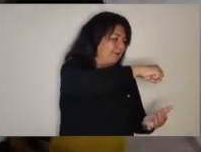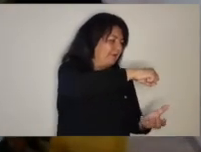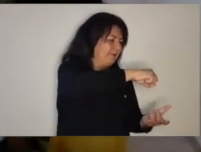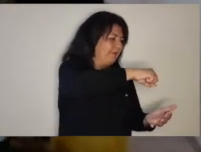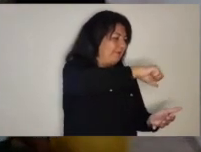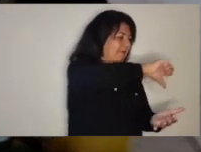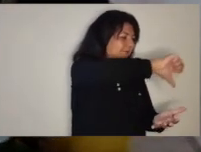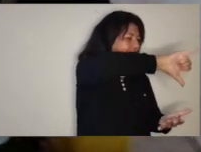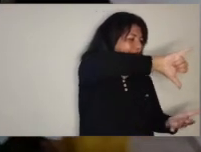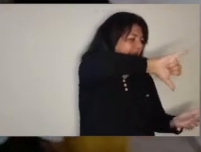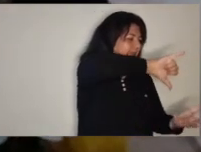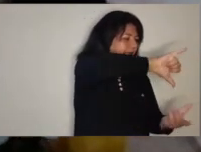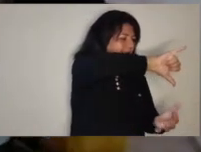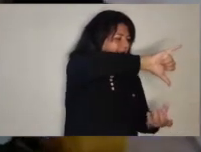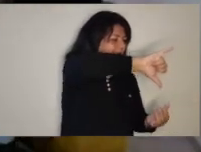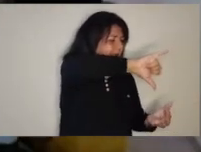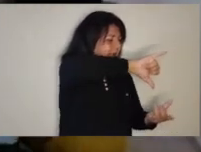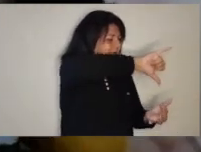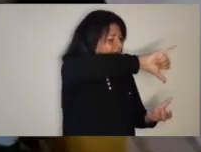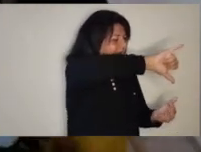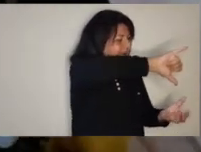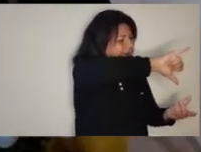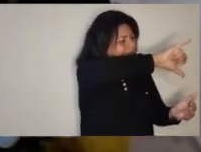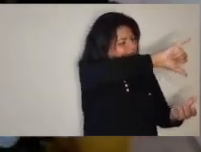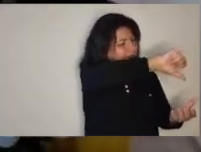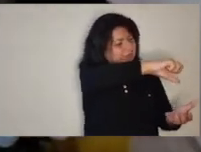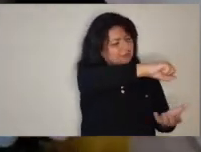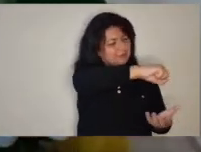minhas lamparinas